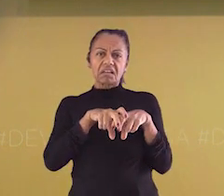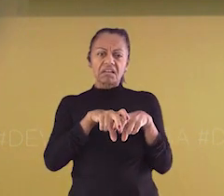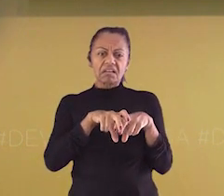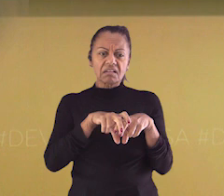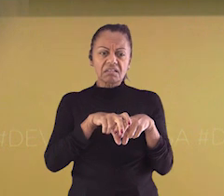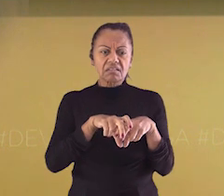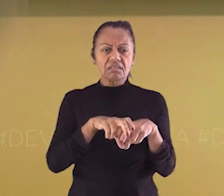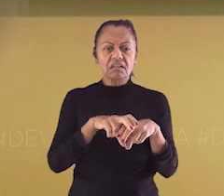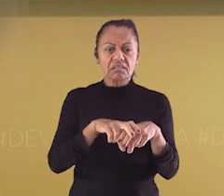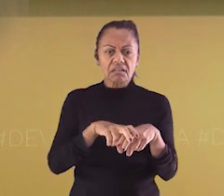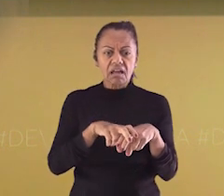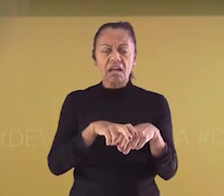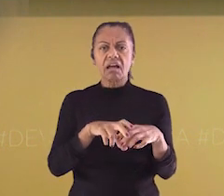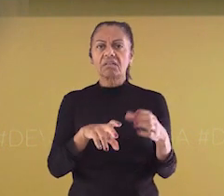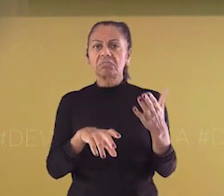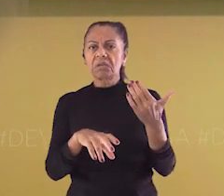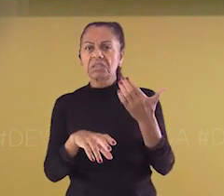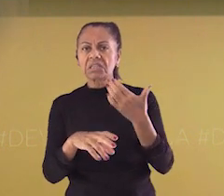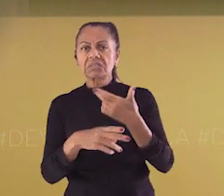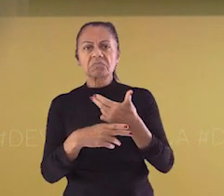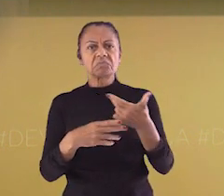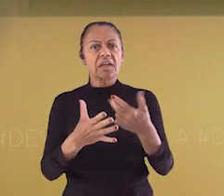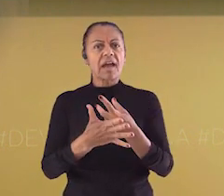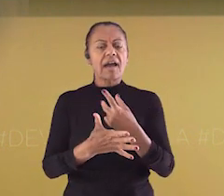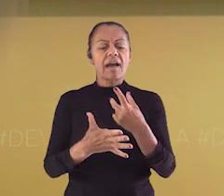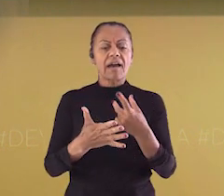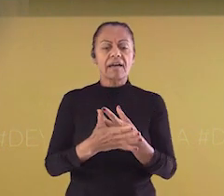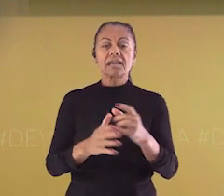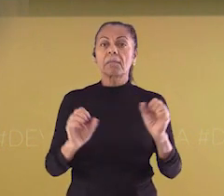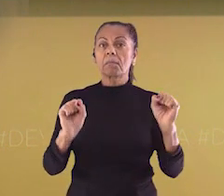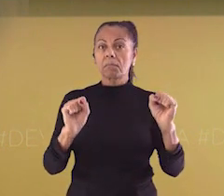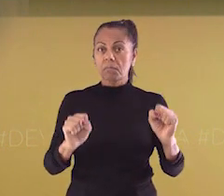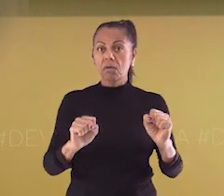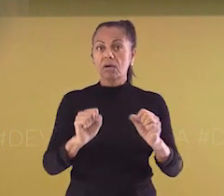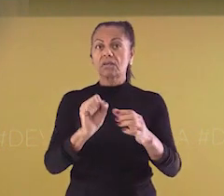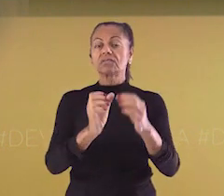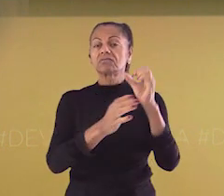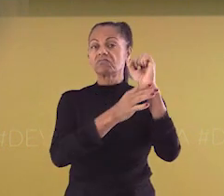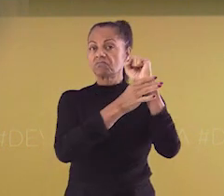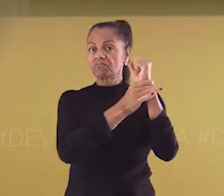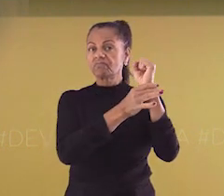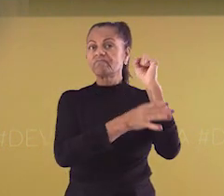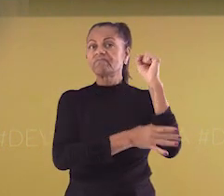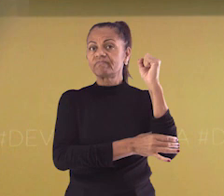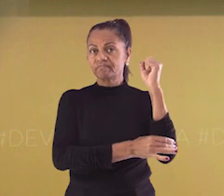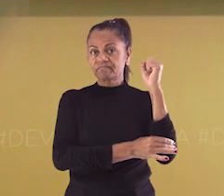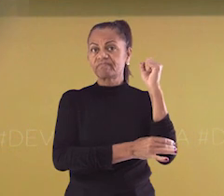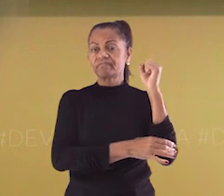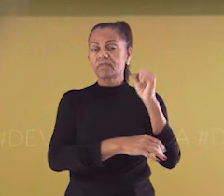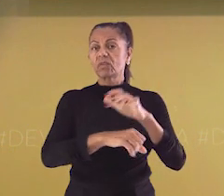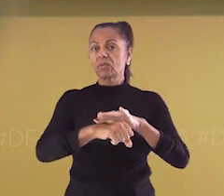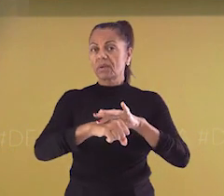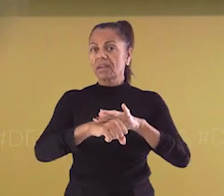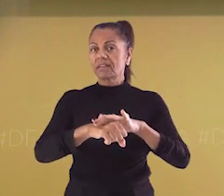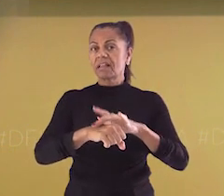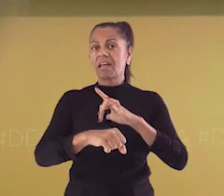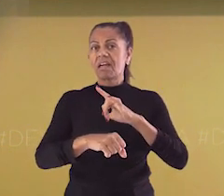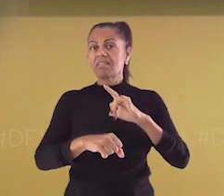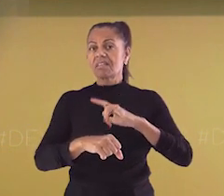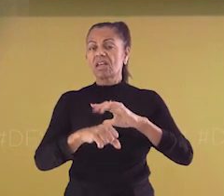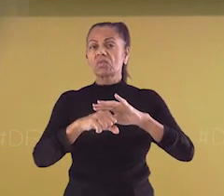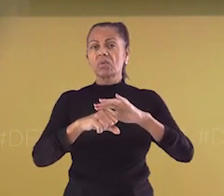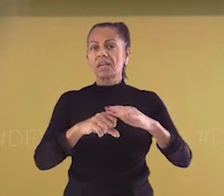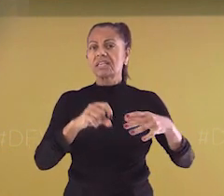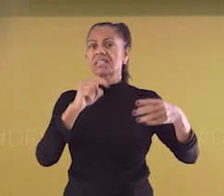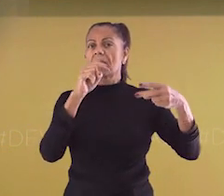hábitos alimentares ou a falta de exposição ao sol podem afetar a saúde dos nossos ossos. A